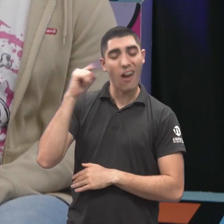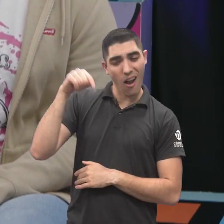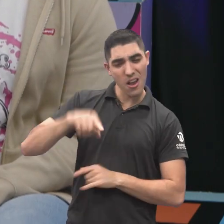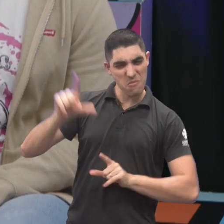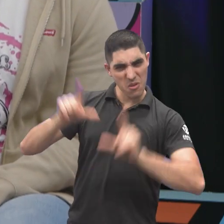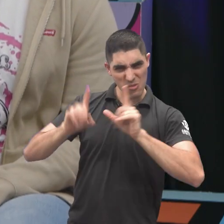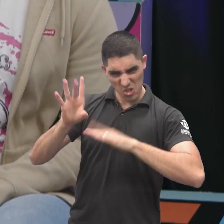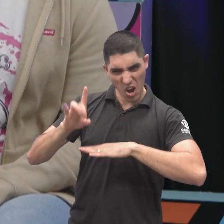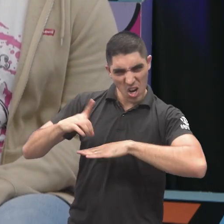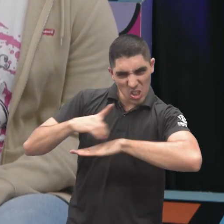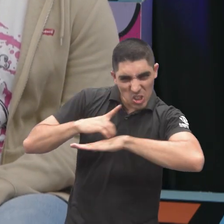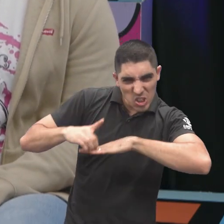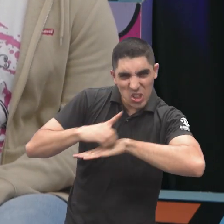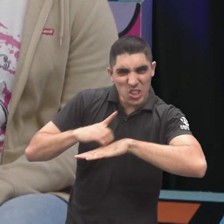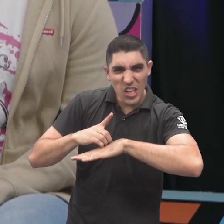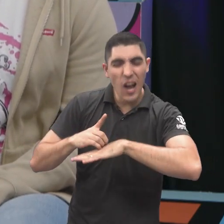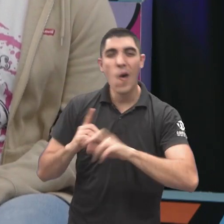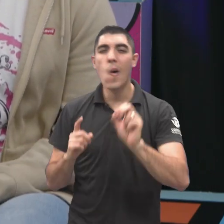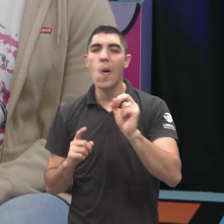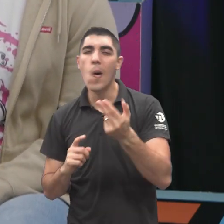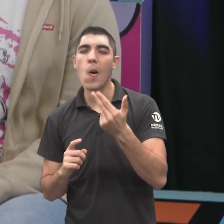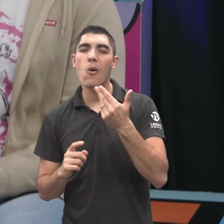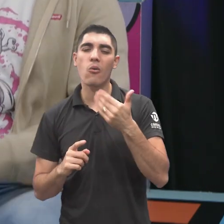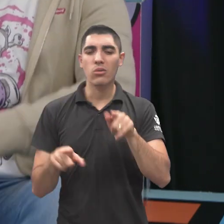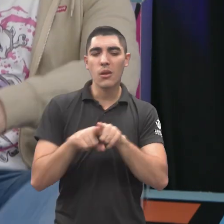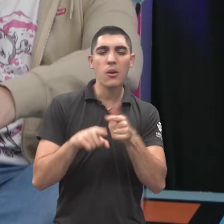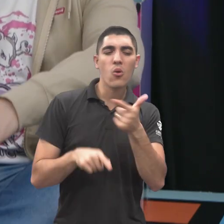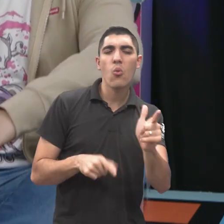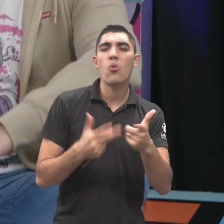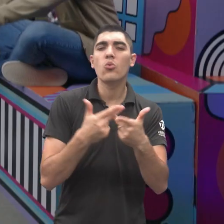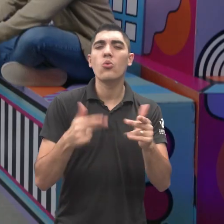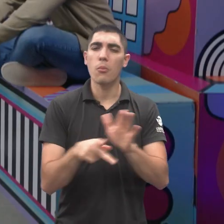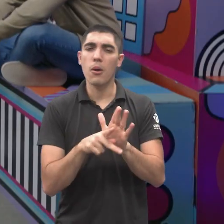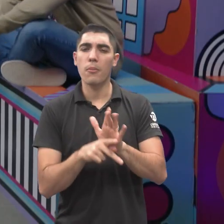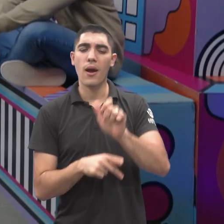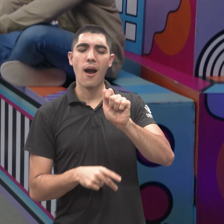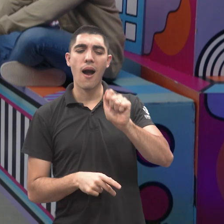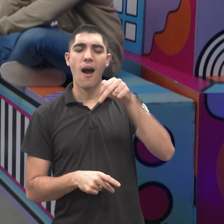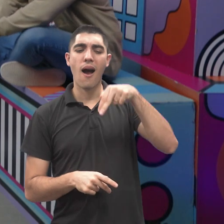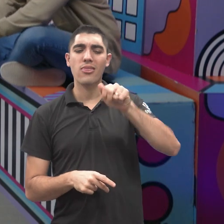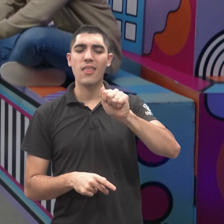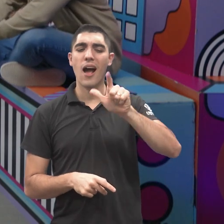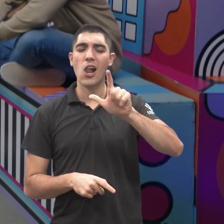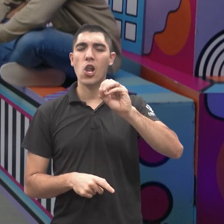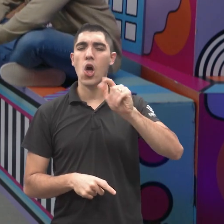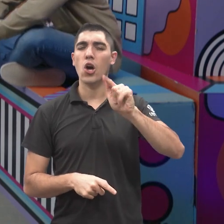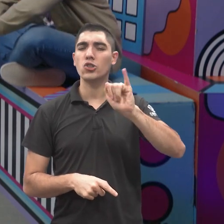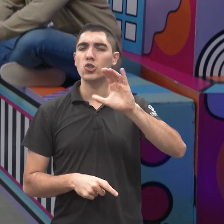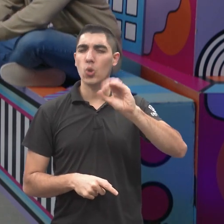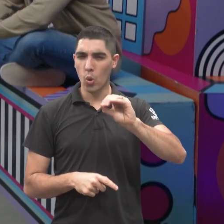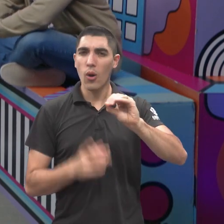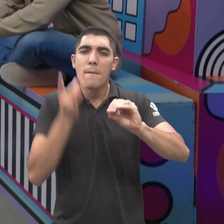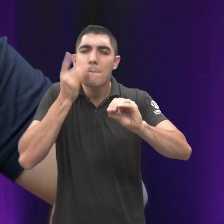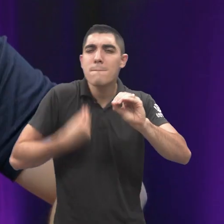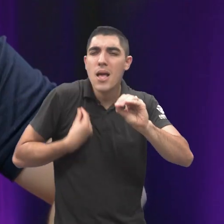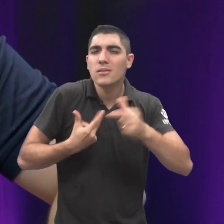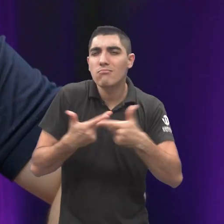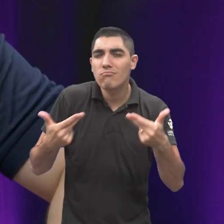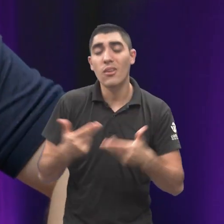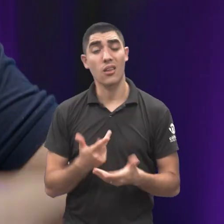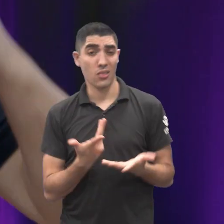só digital mesmo, Renan, na sua opinião? O analógico ficou para trás? Olha, eu acho que o analógico ele tem muito daquela nostalgia,